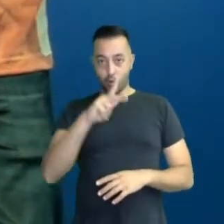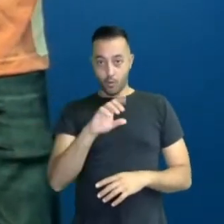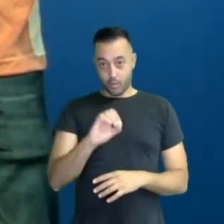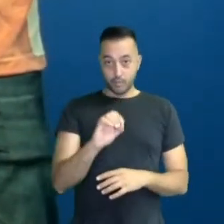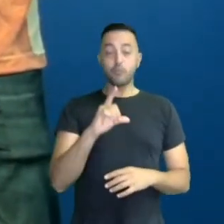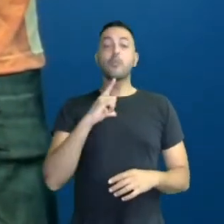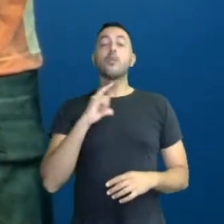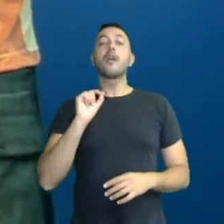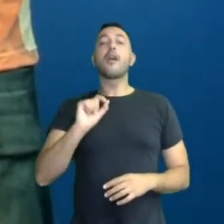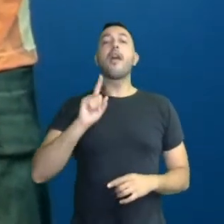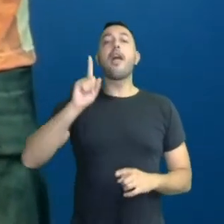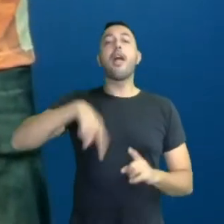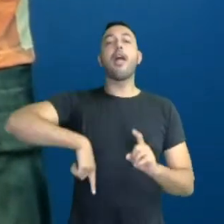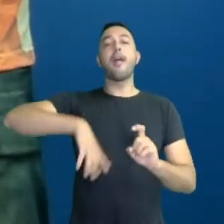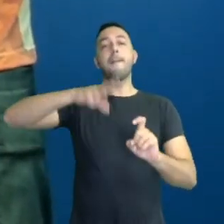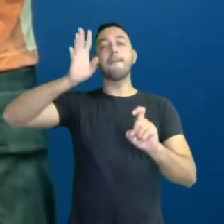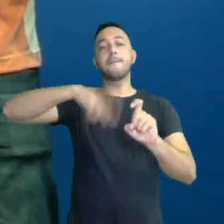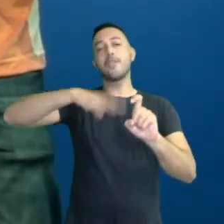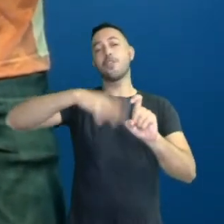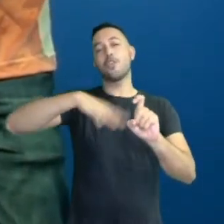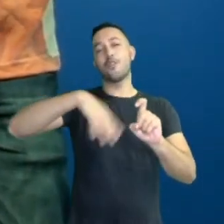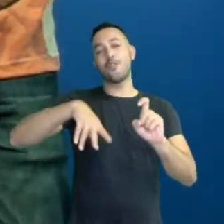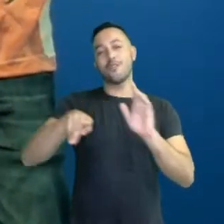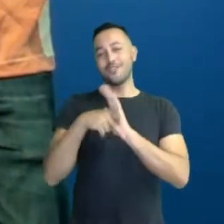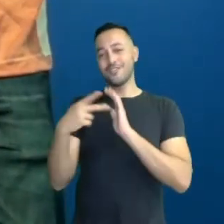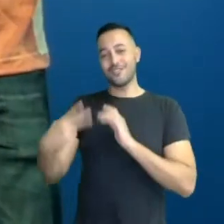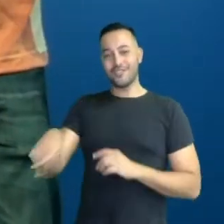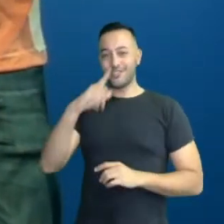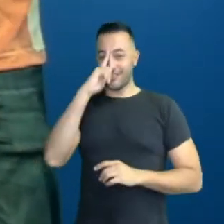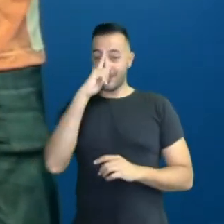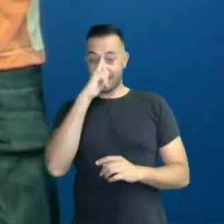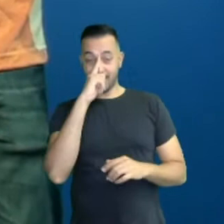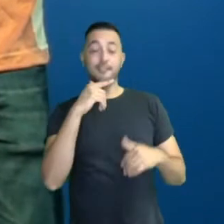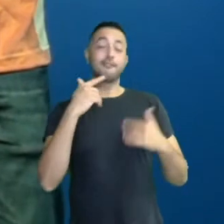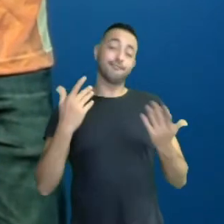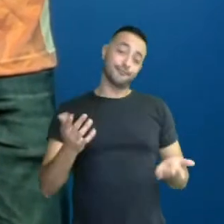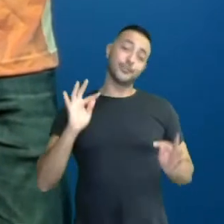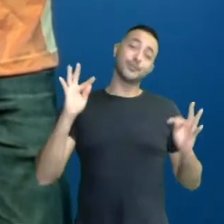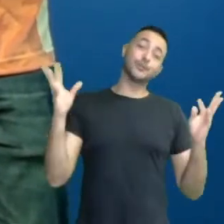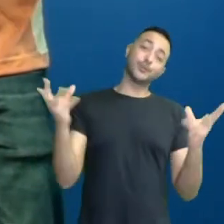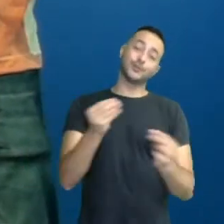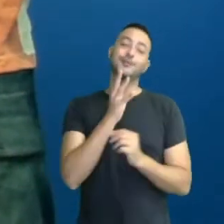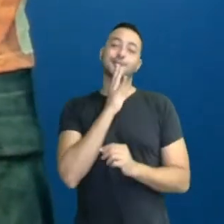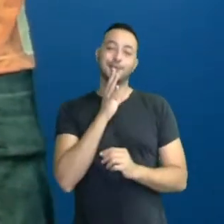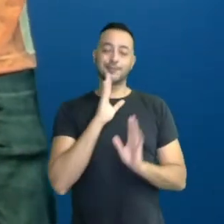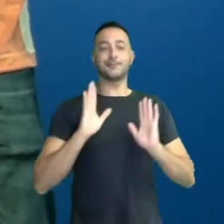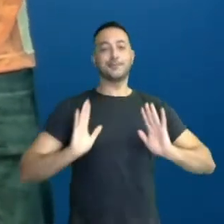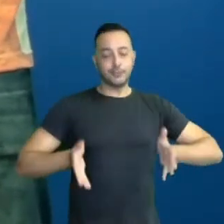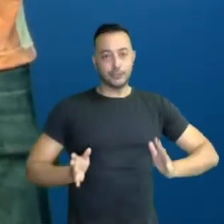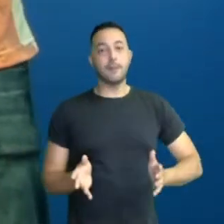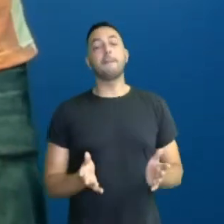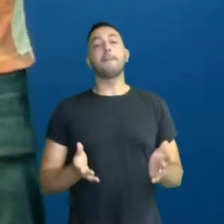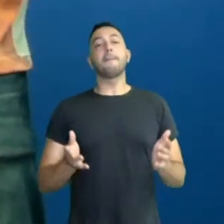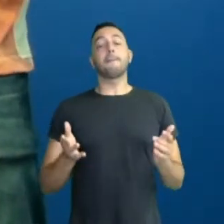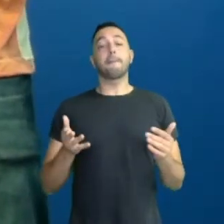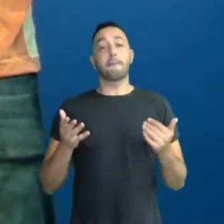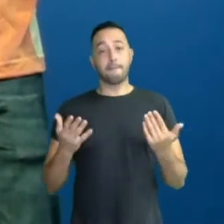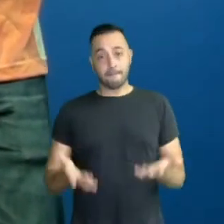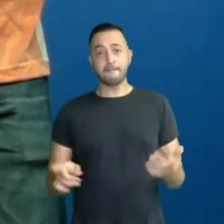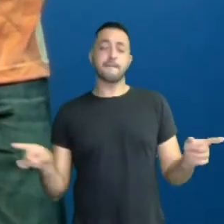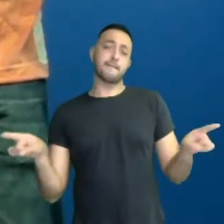remete à mitologia grega. A mitologia grega é muito conhecida por todos nós, inclusive